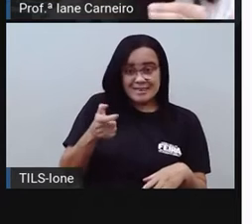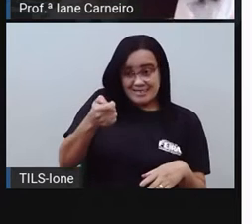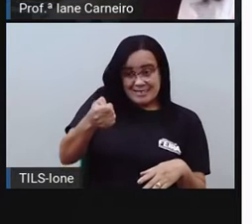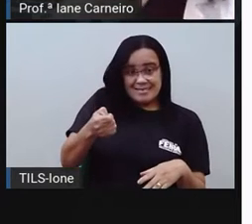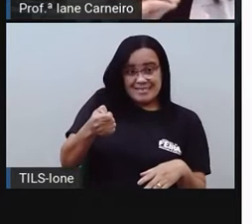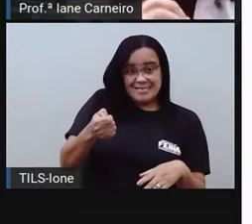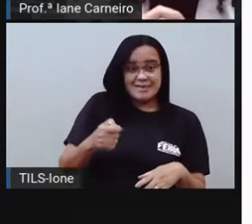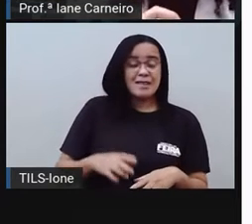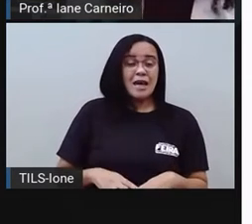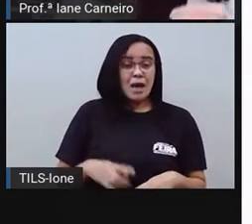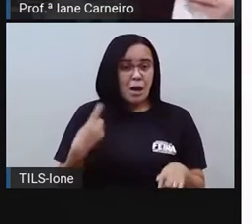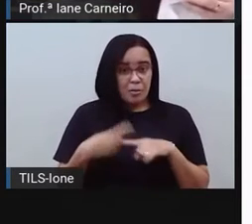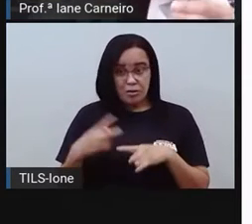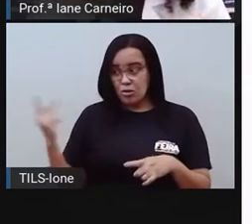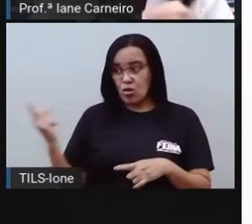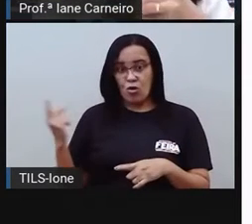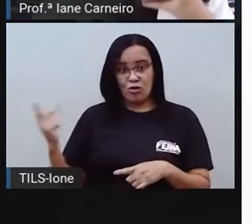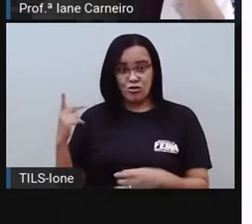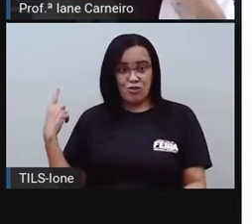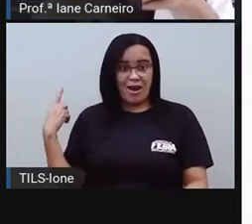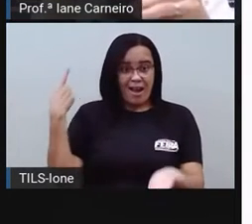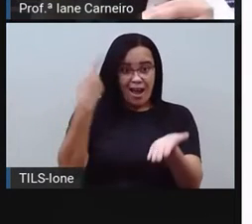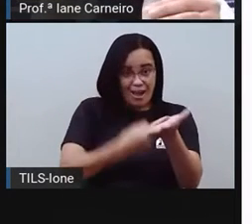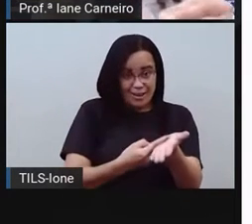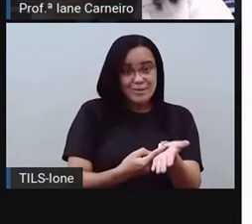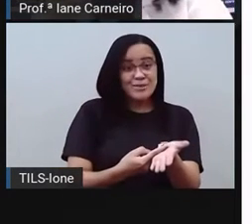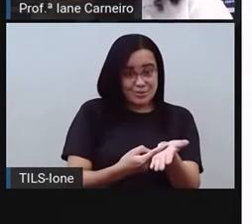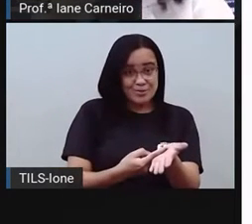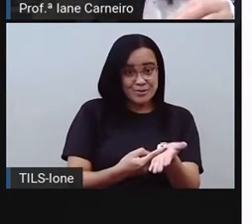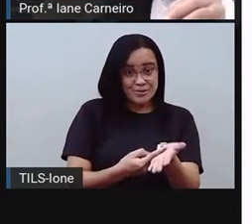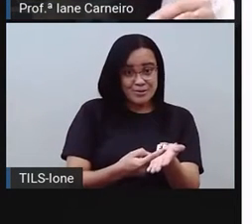Então, tem acordos que a gente pode, ó,